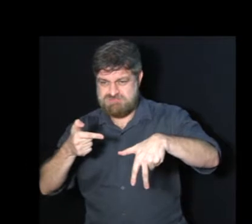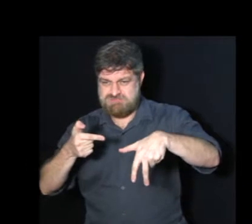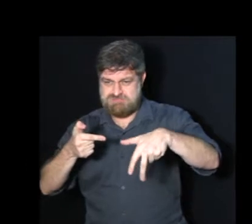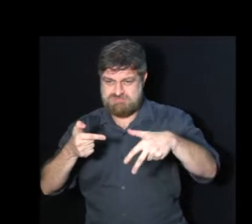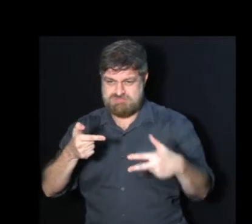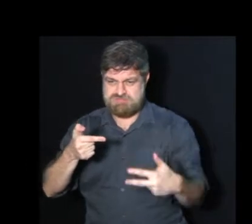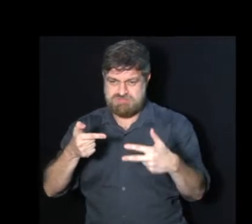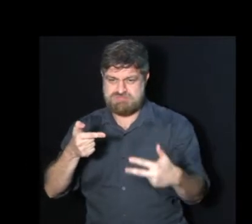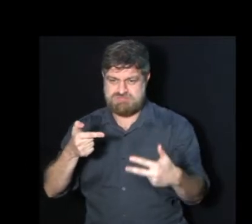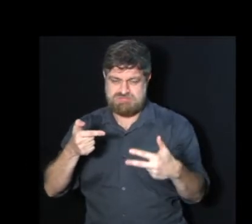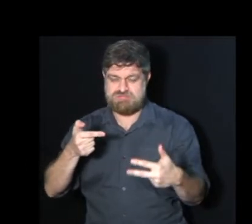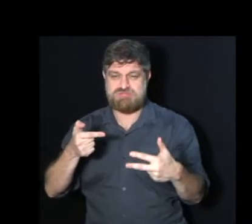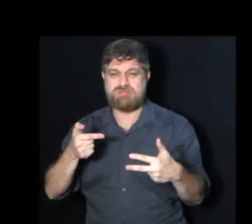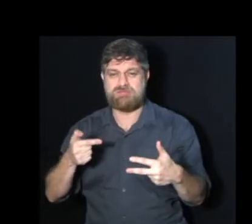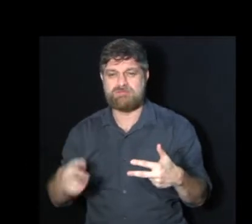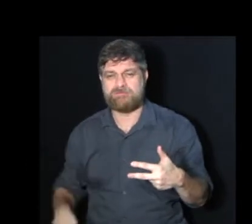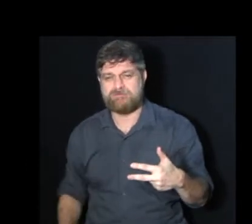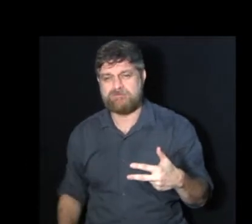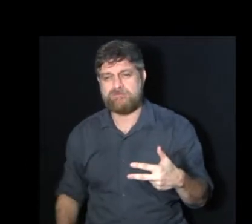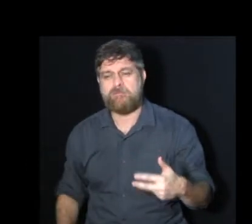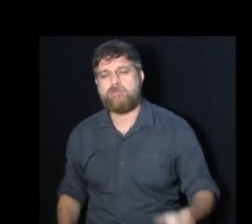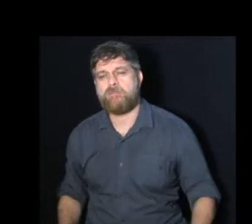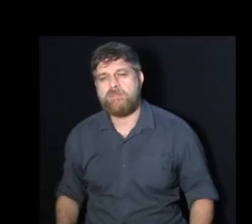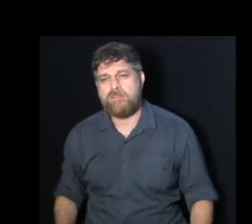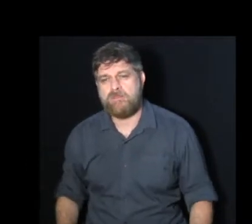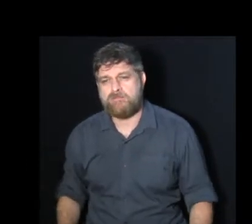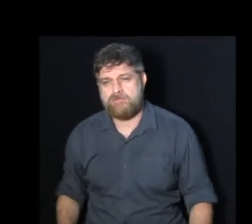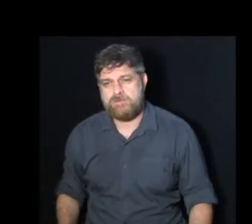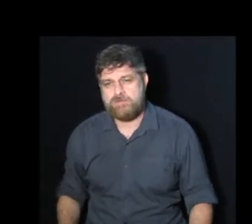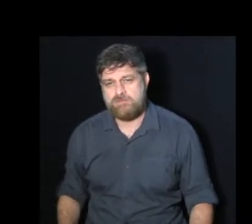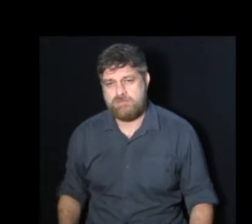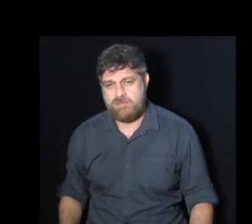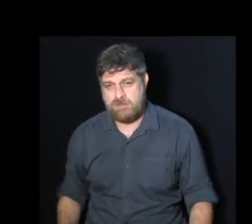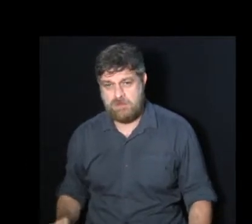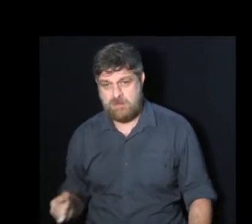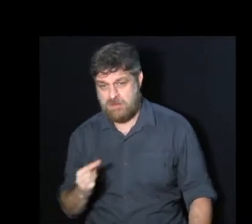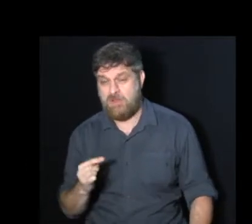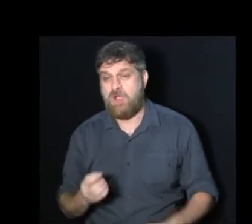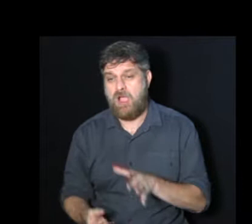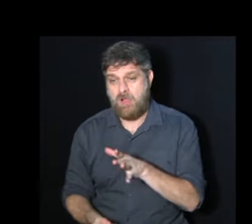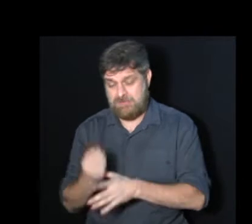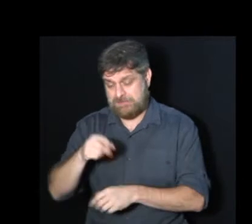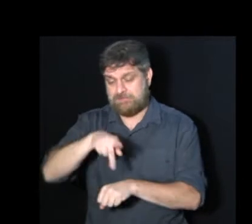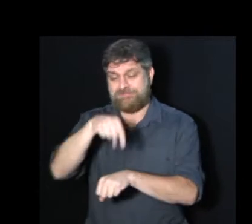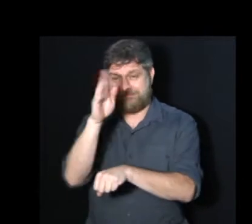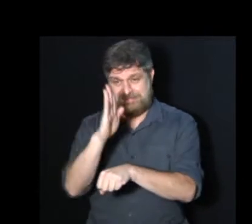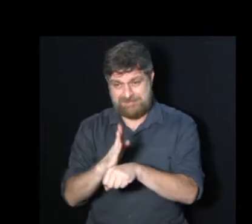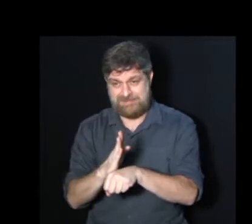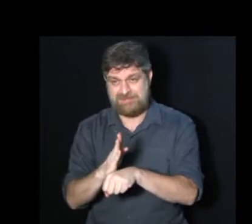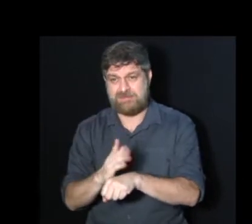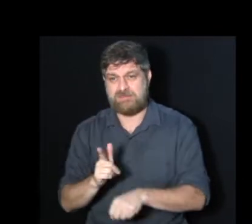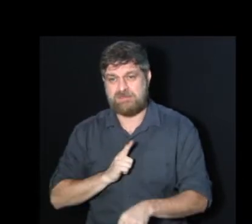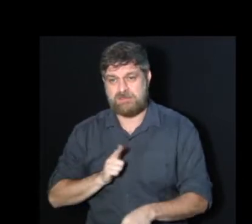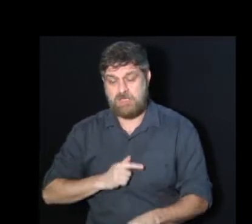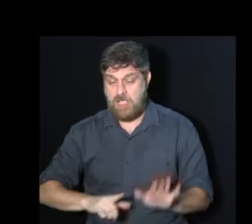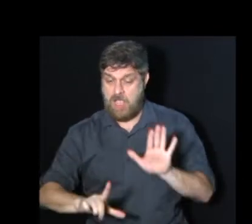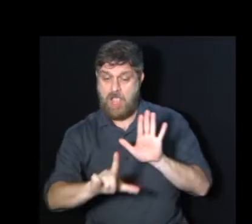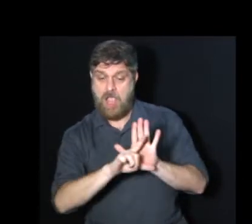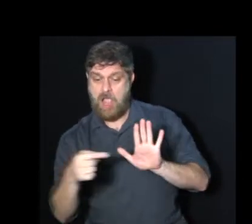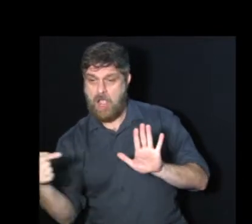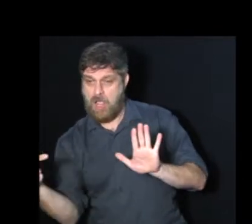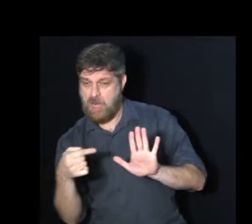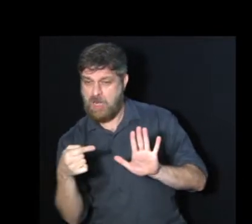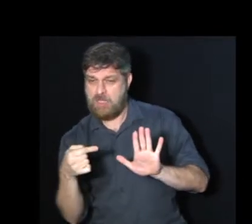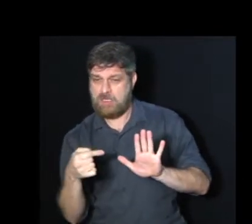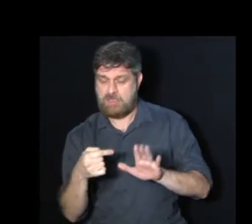são acometidas, ele é um fenômeno que no Brasil está tipificado por lei